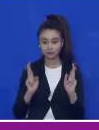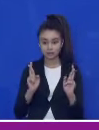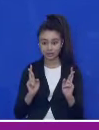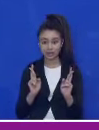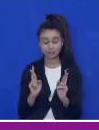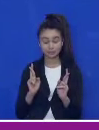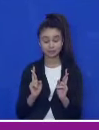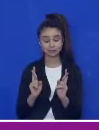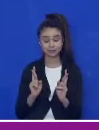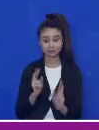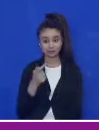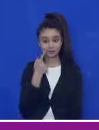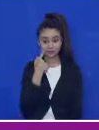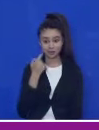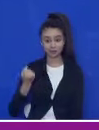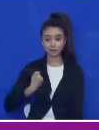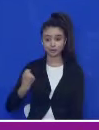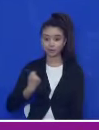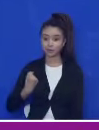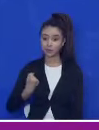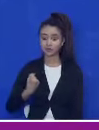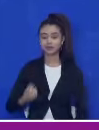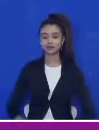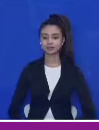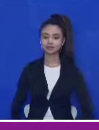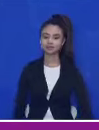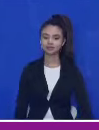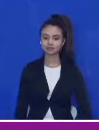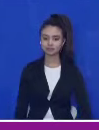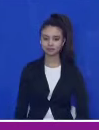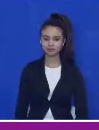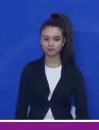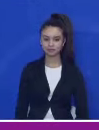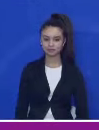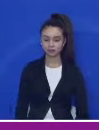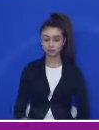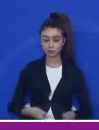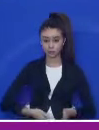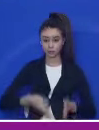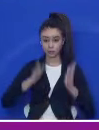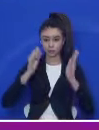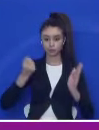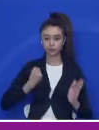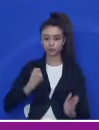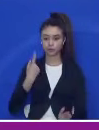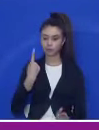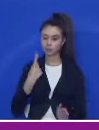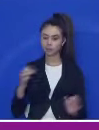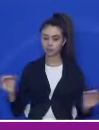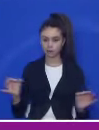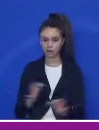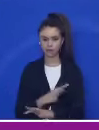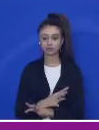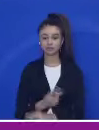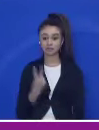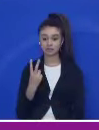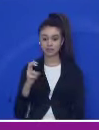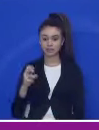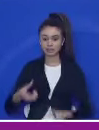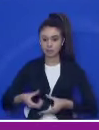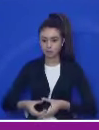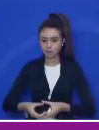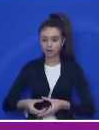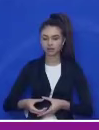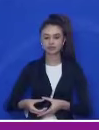os números premiados desta noite da Loto Fácil. Estamos aqui com o Globo número 1 preparado, o suporte está carregado com 25